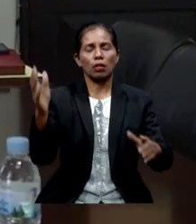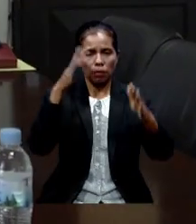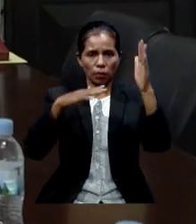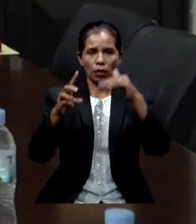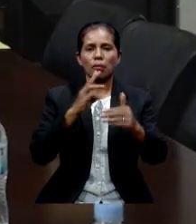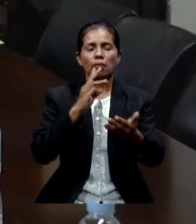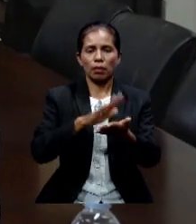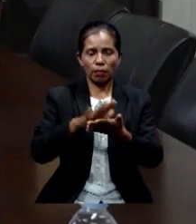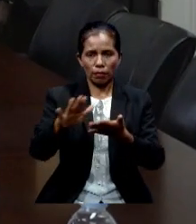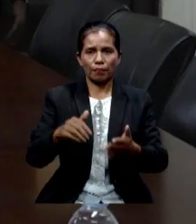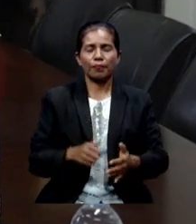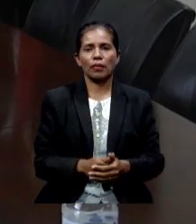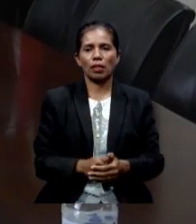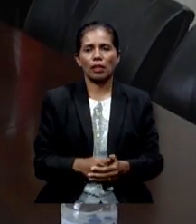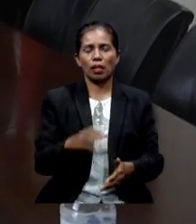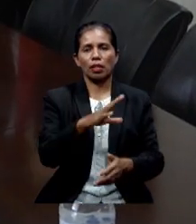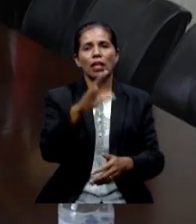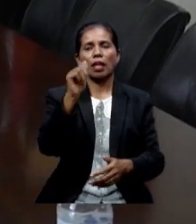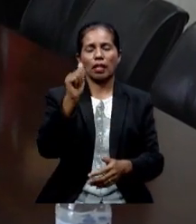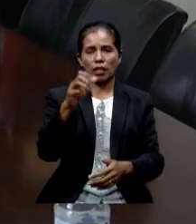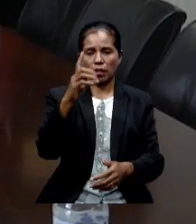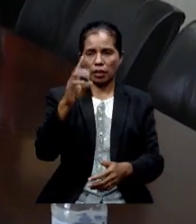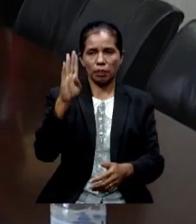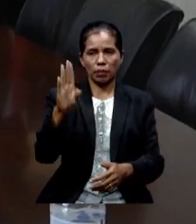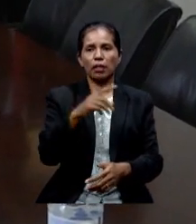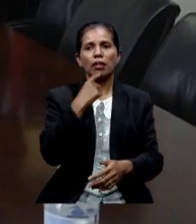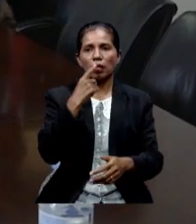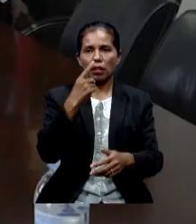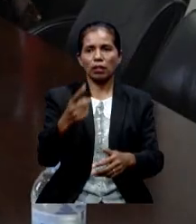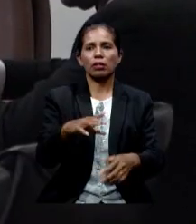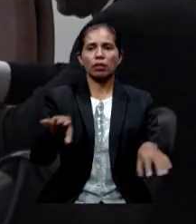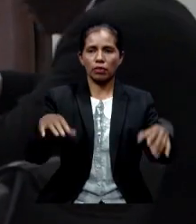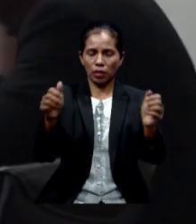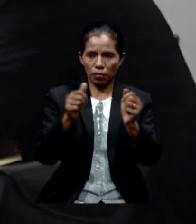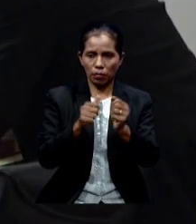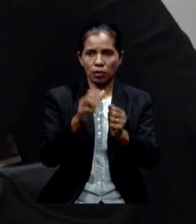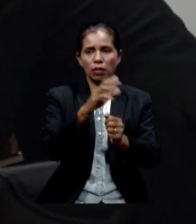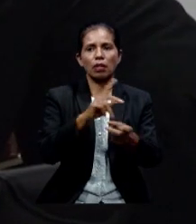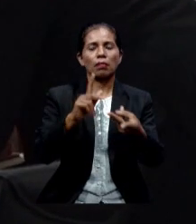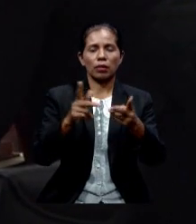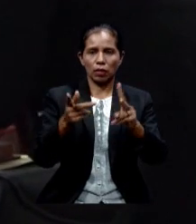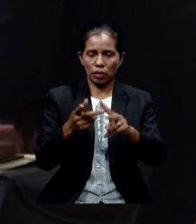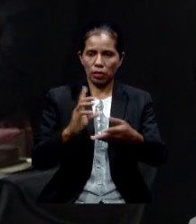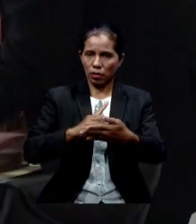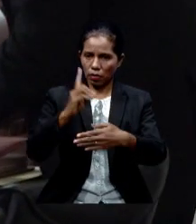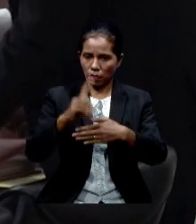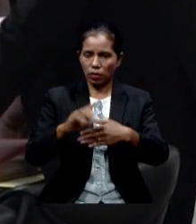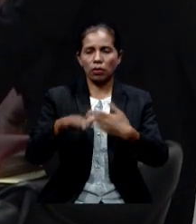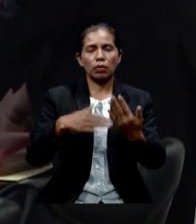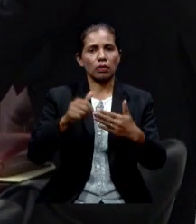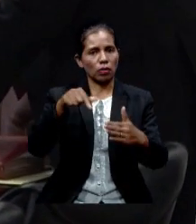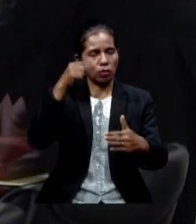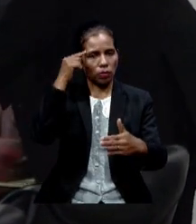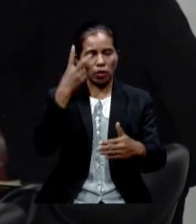Moos. Country Director ADB Stefania Dina Hateten, se serviço hamuto co parceiro desenvolvimento no governo